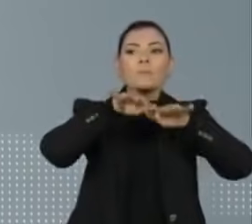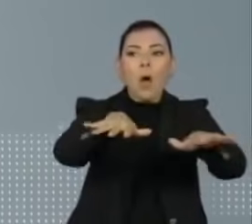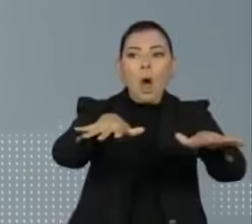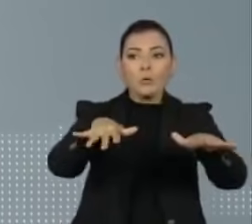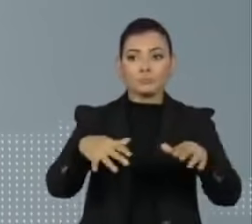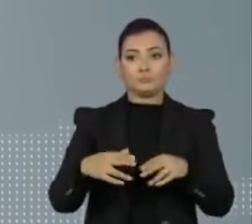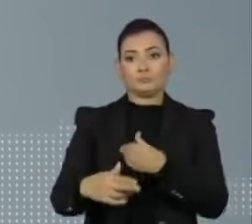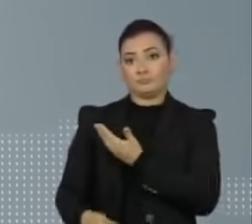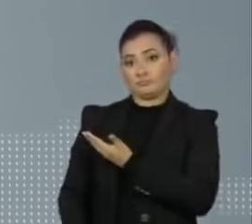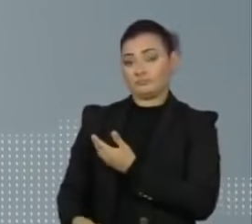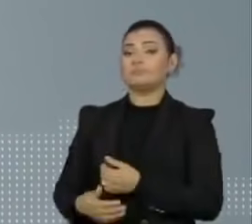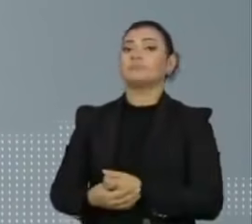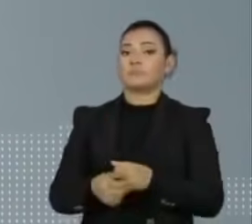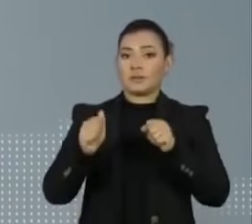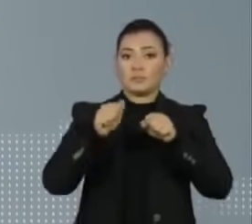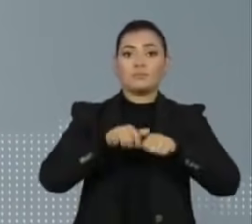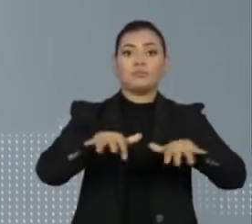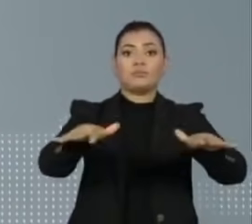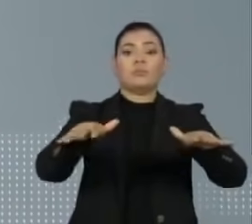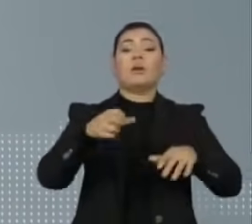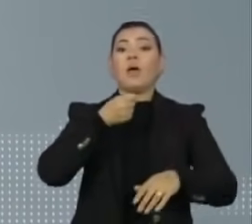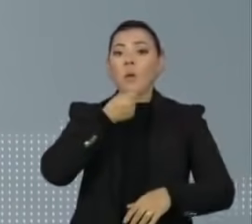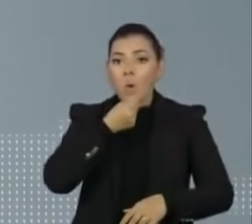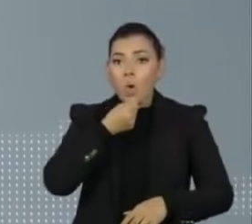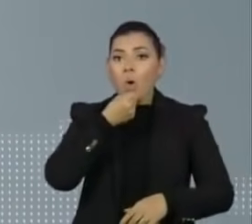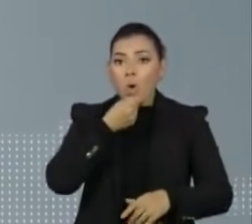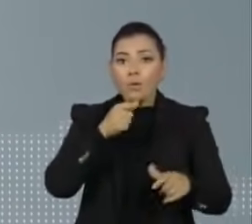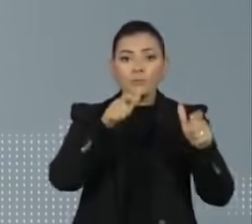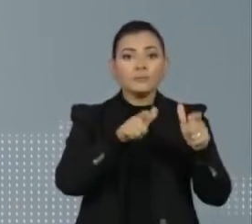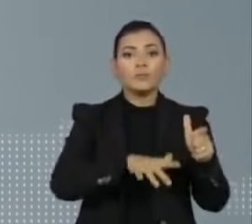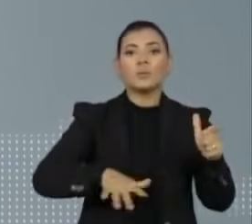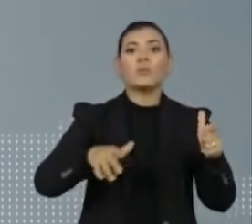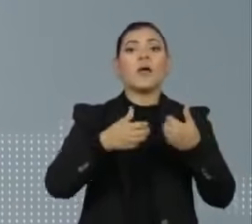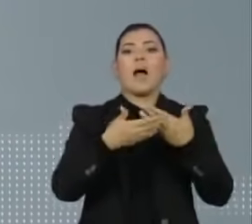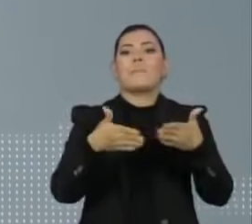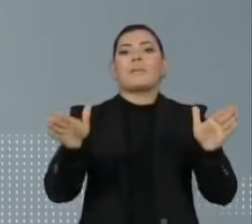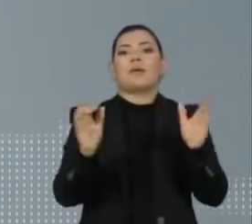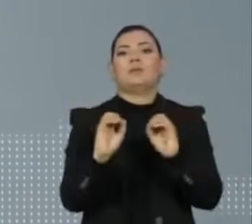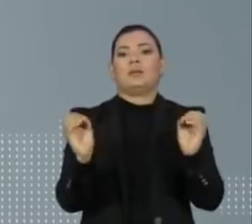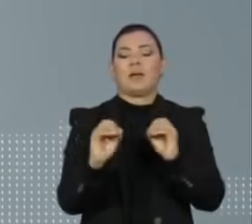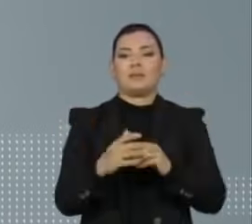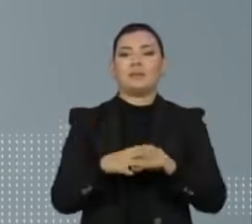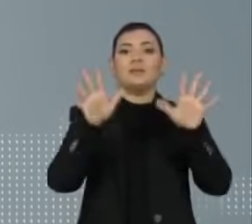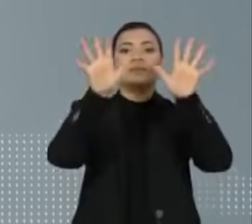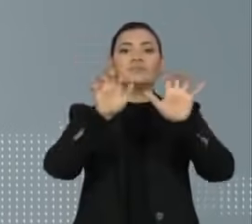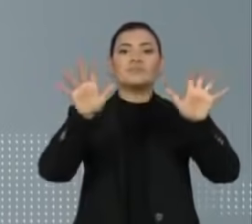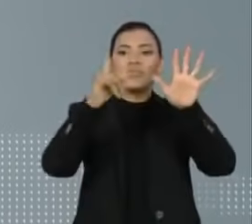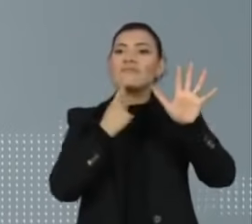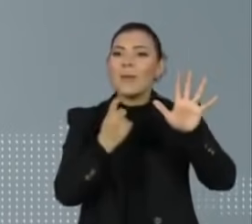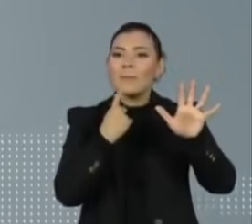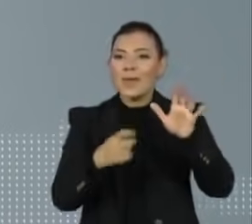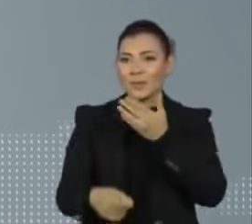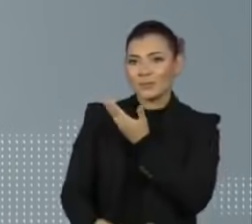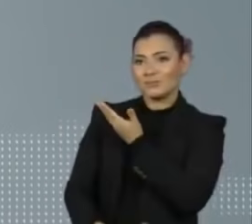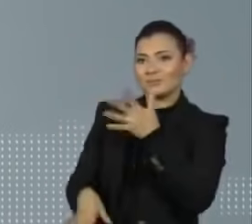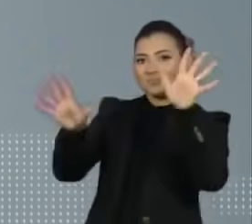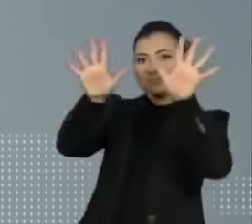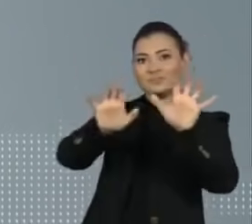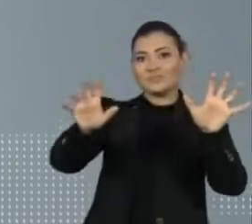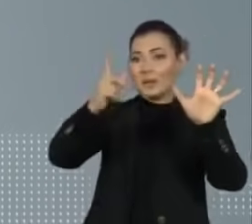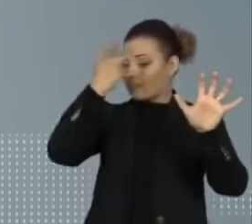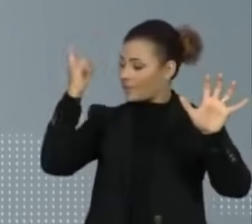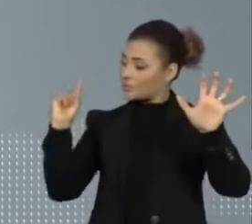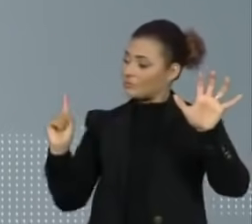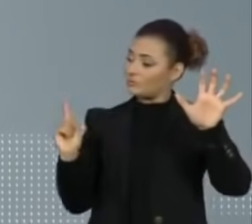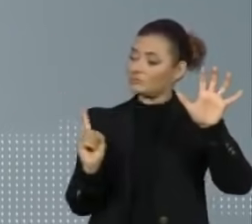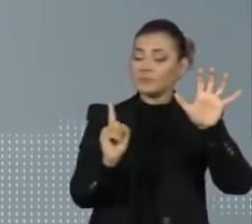pelo ar fora do mesmo ambiente também pode acontecer quando o local não é bem ventilado as partículas eram só ficam suspensas e